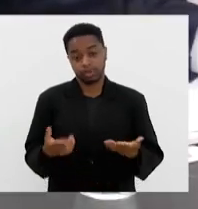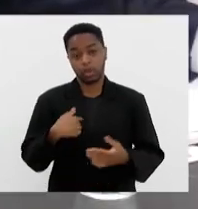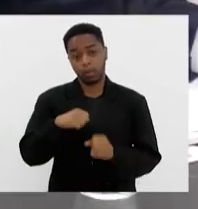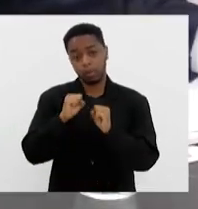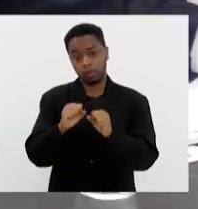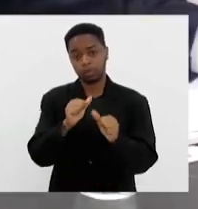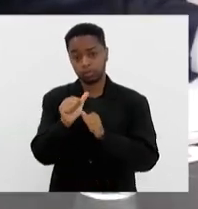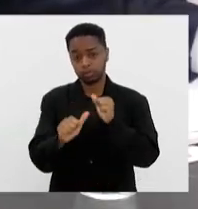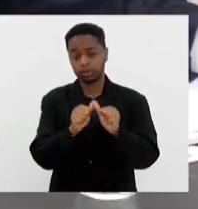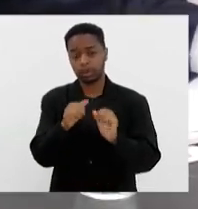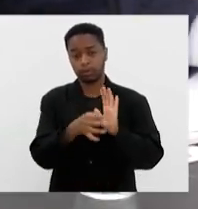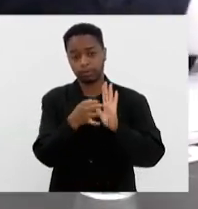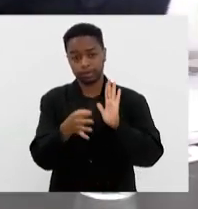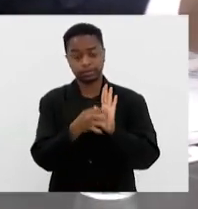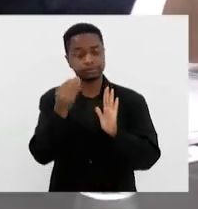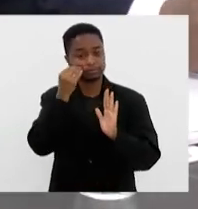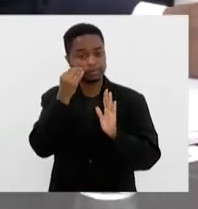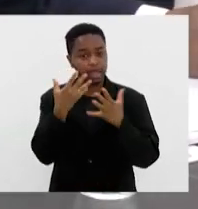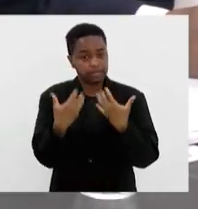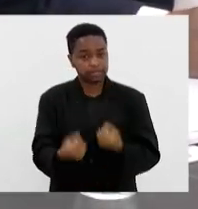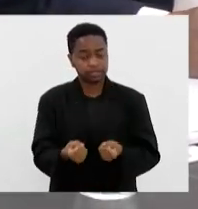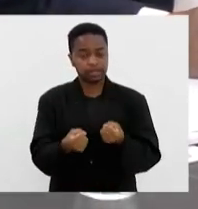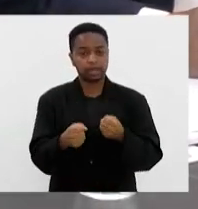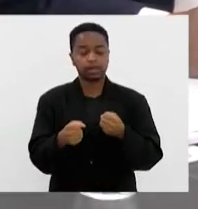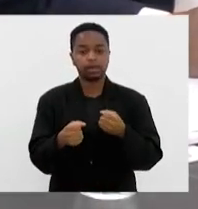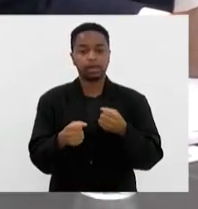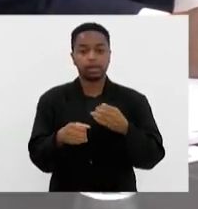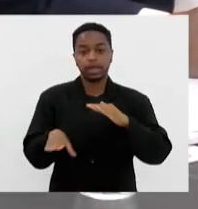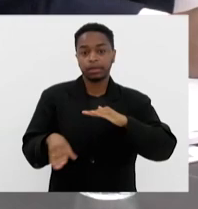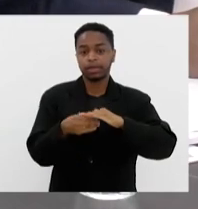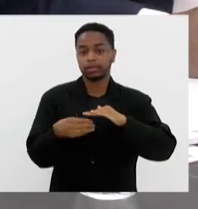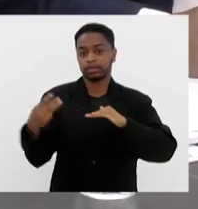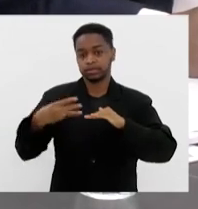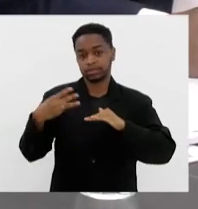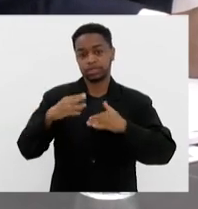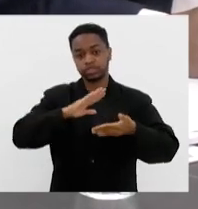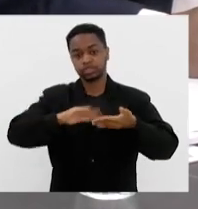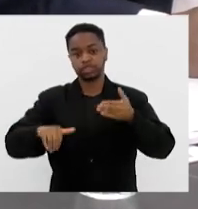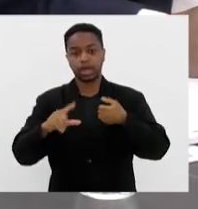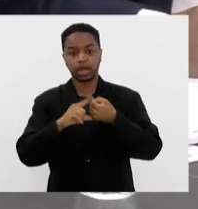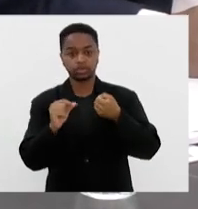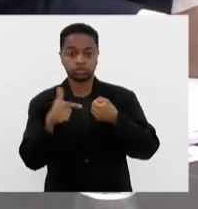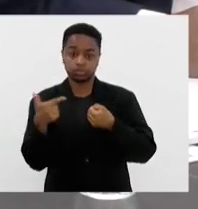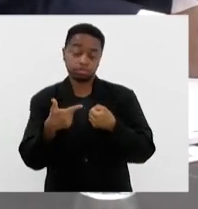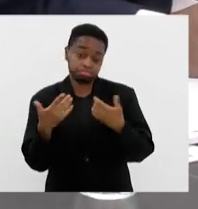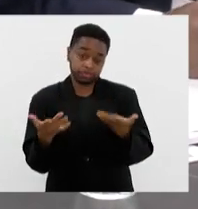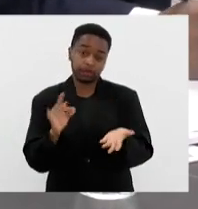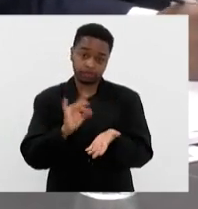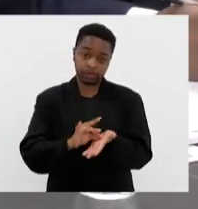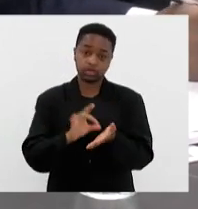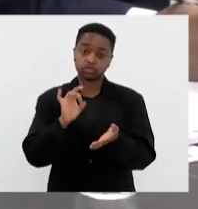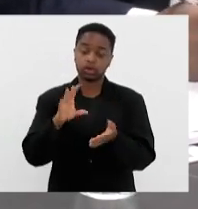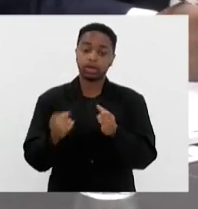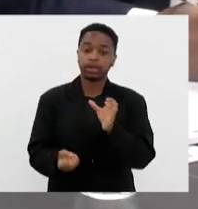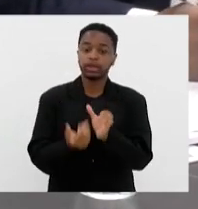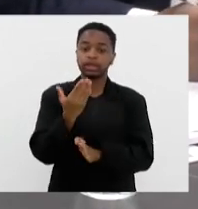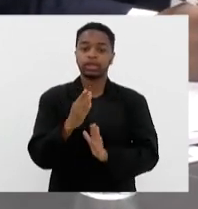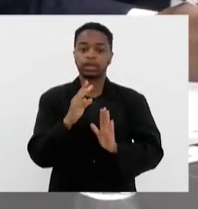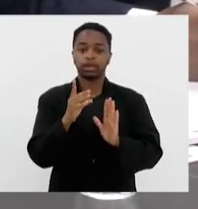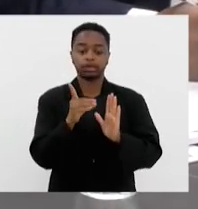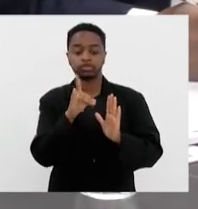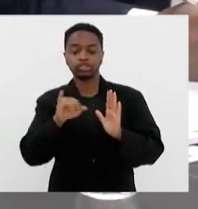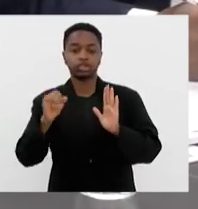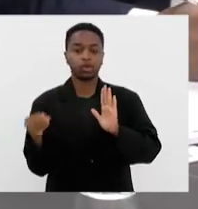parecer para acatar a emenda número 3, suprimindo o artigo 2º. E aí fica, de fato, a criação, que é direito da